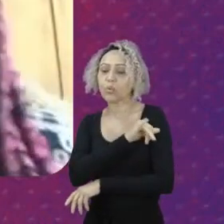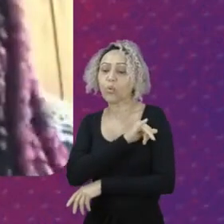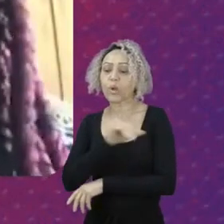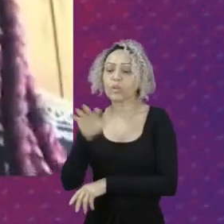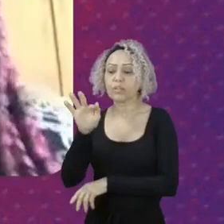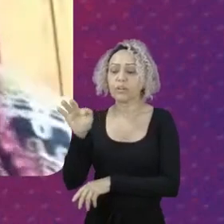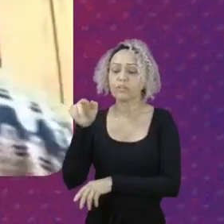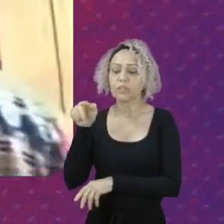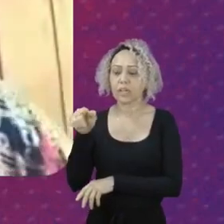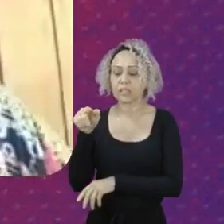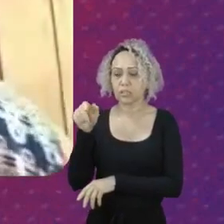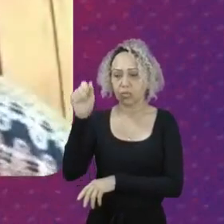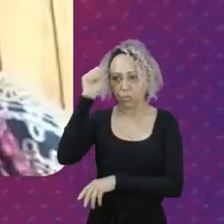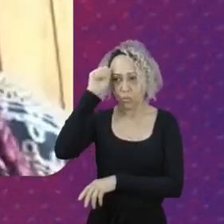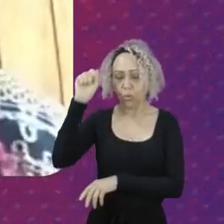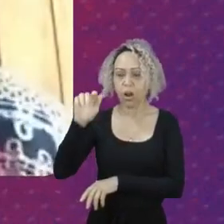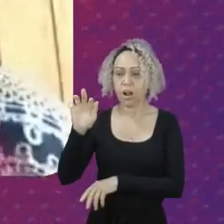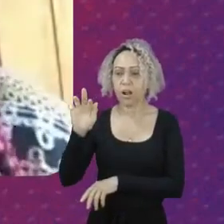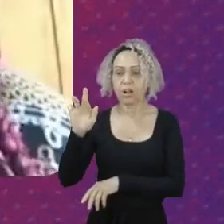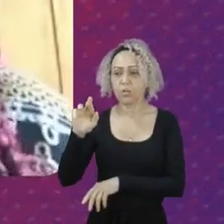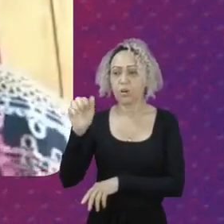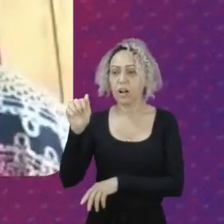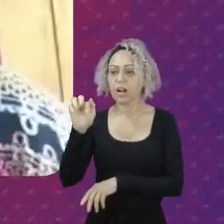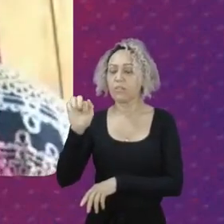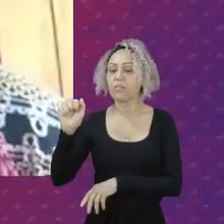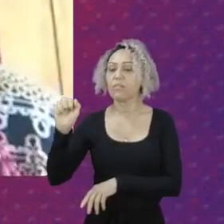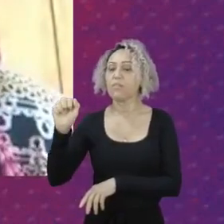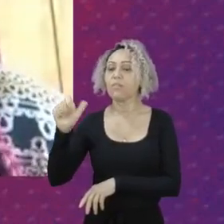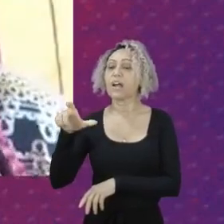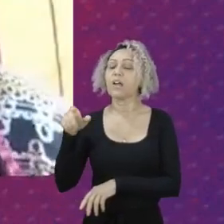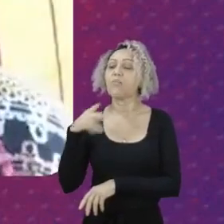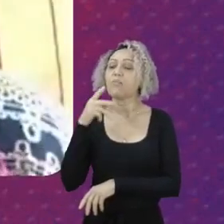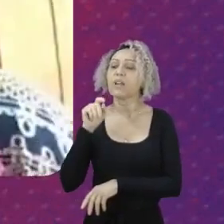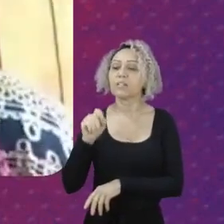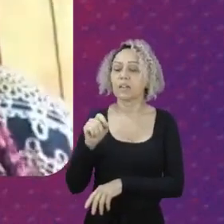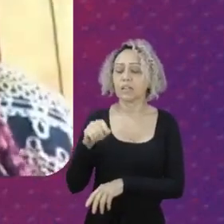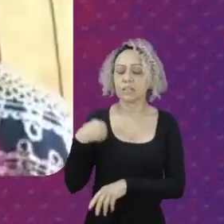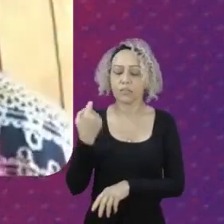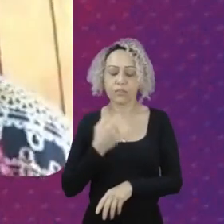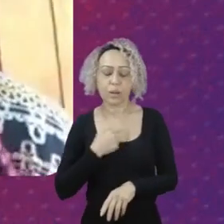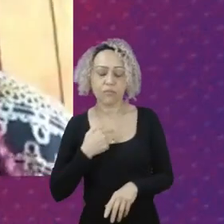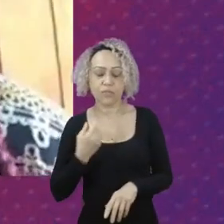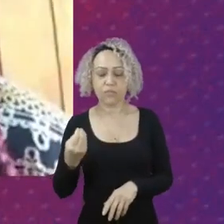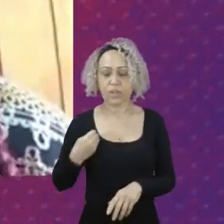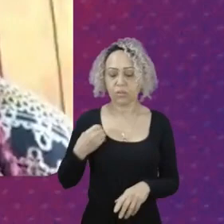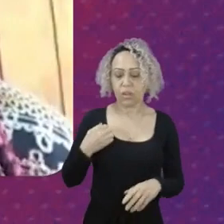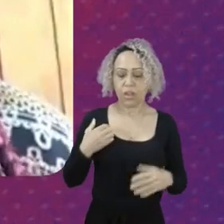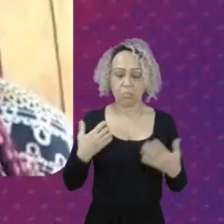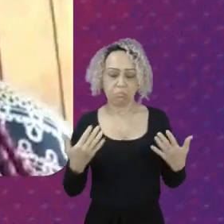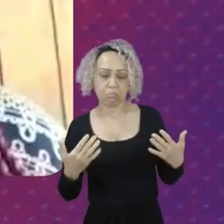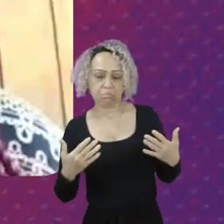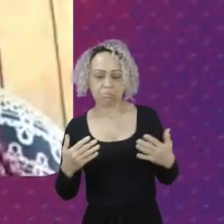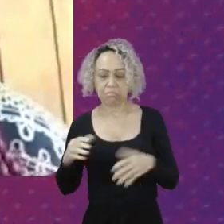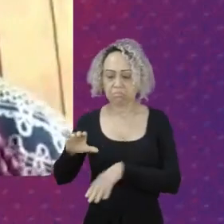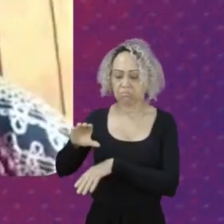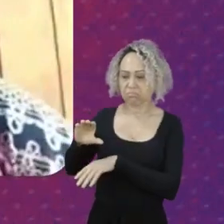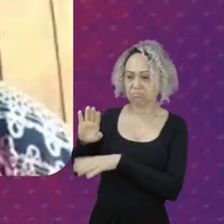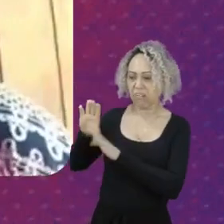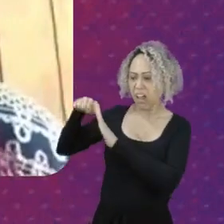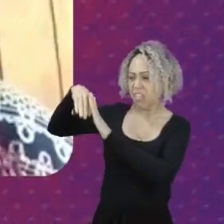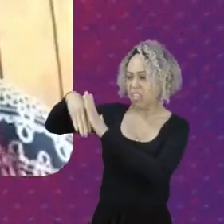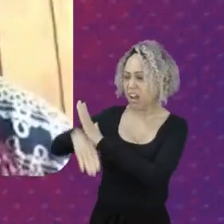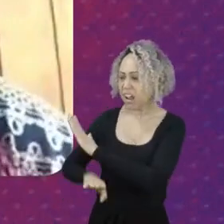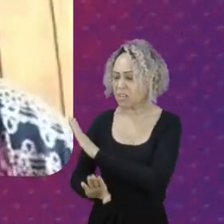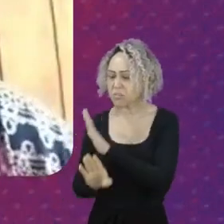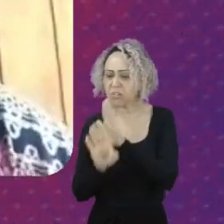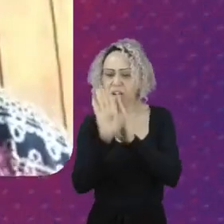e progresso. A gente vai vivendo essa dualidade, atraso e progresso. A favela